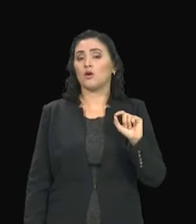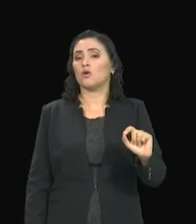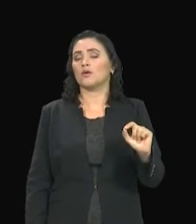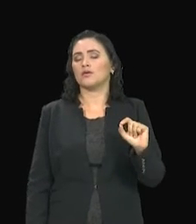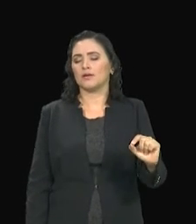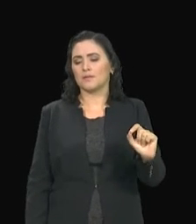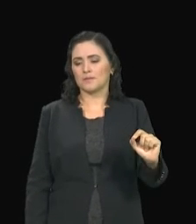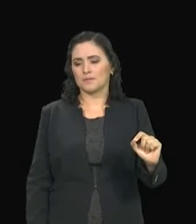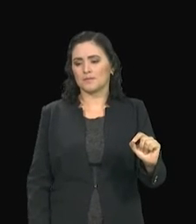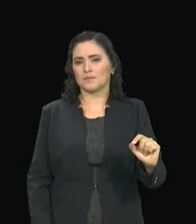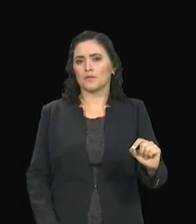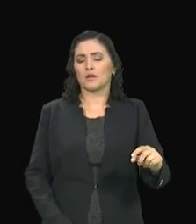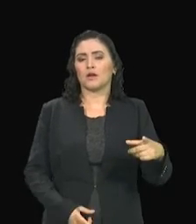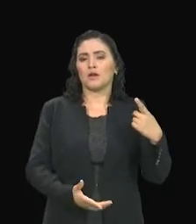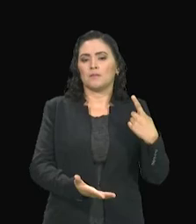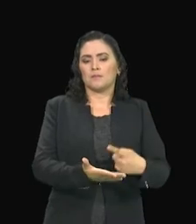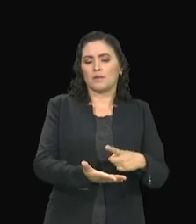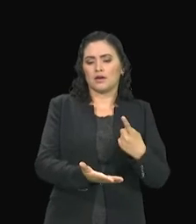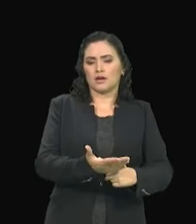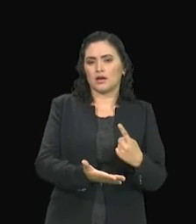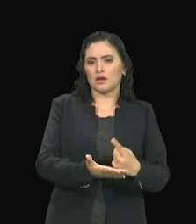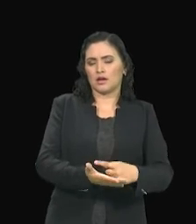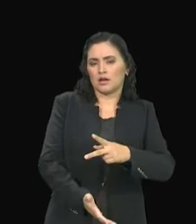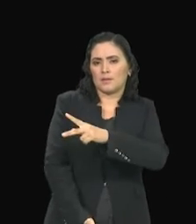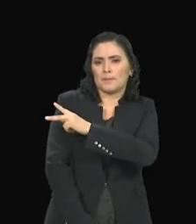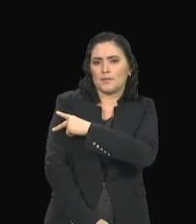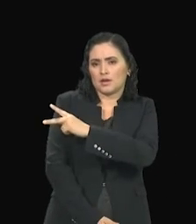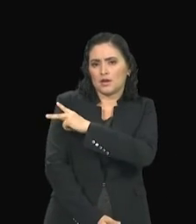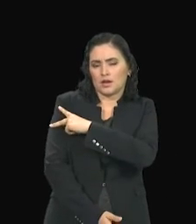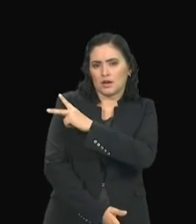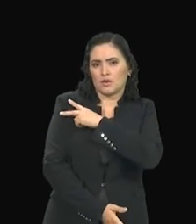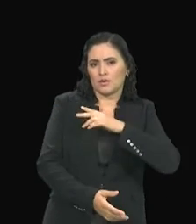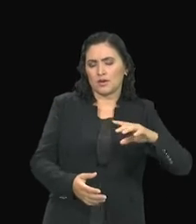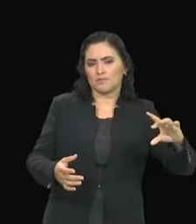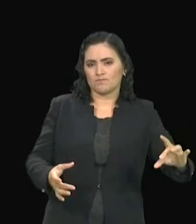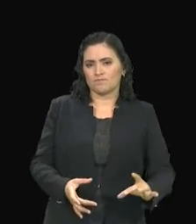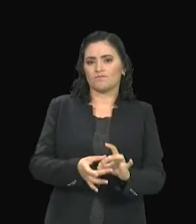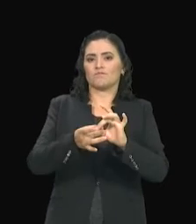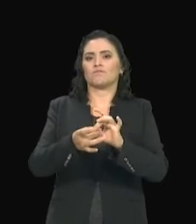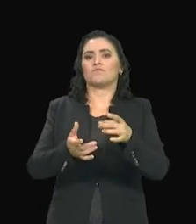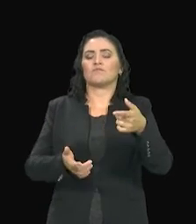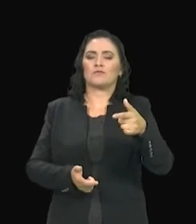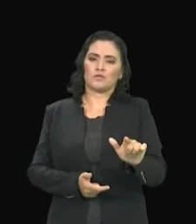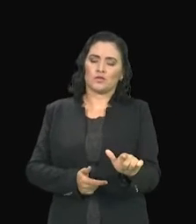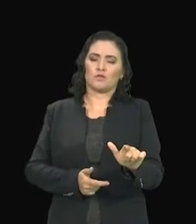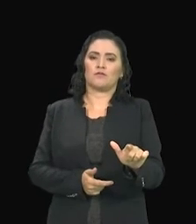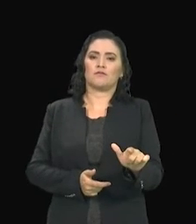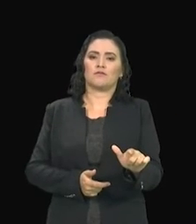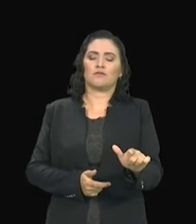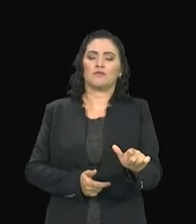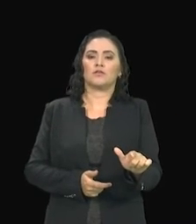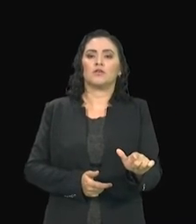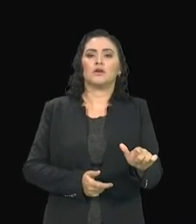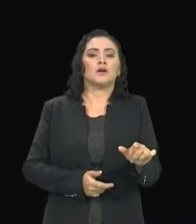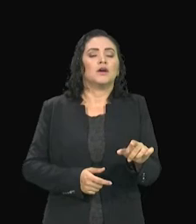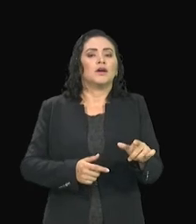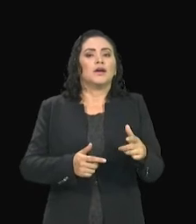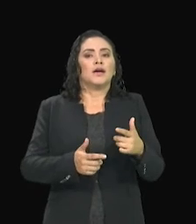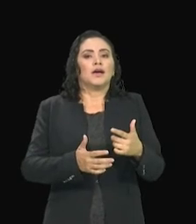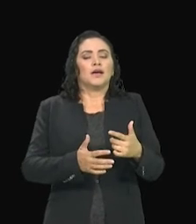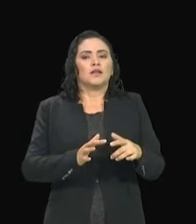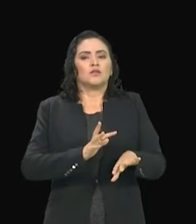com o Piauí para atender os casos de oncologia, que era uma dificuldade muito grande, havia